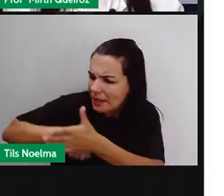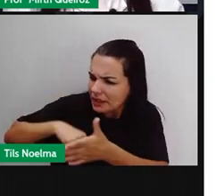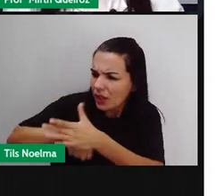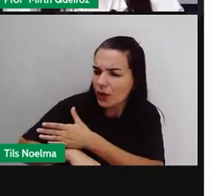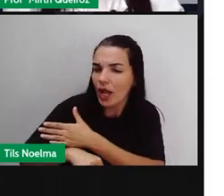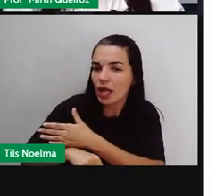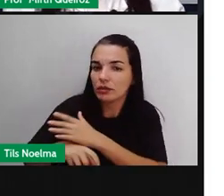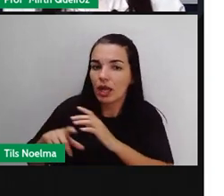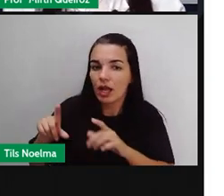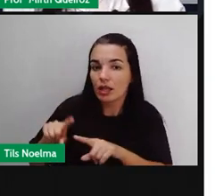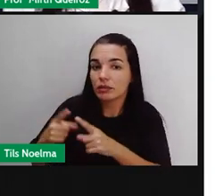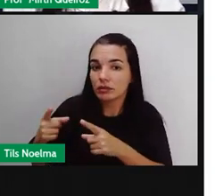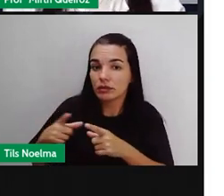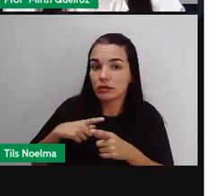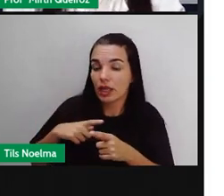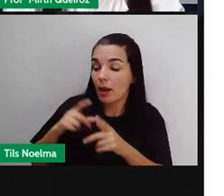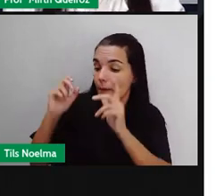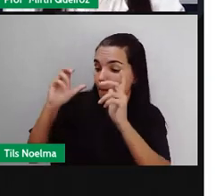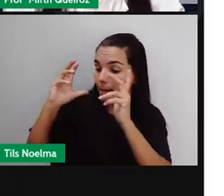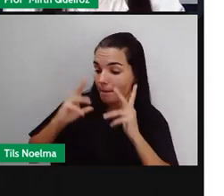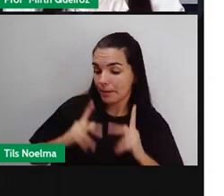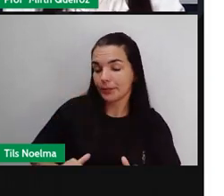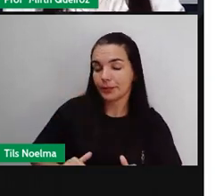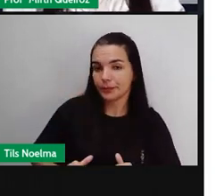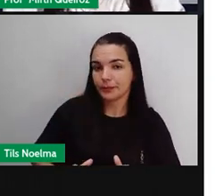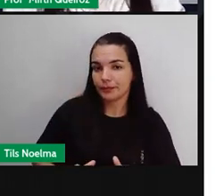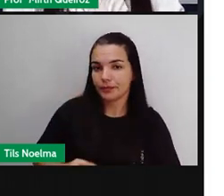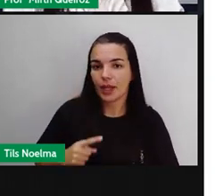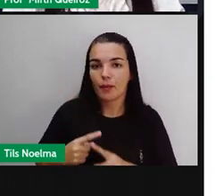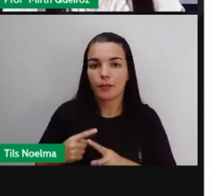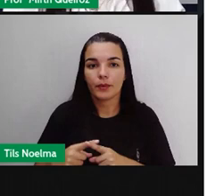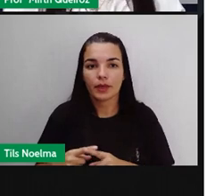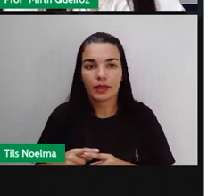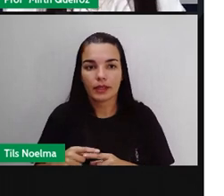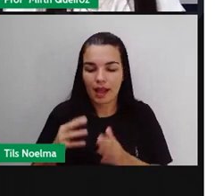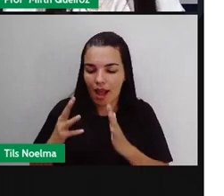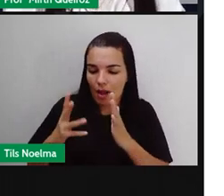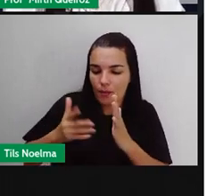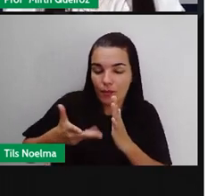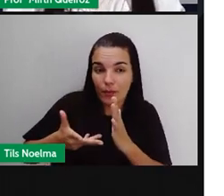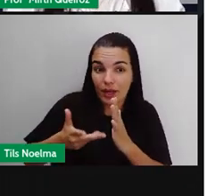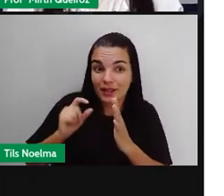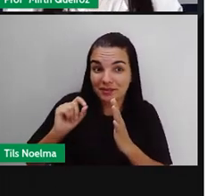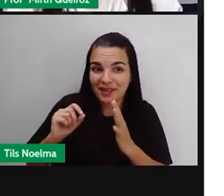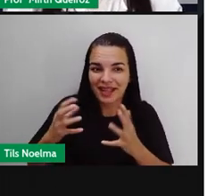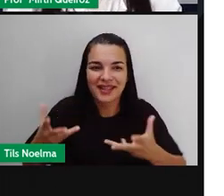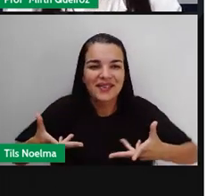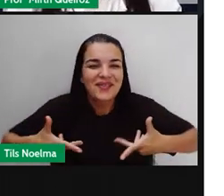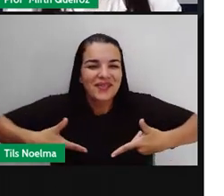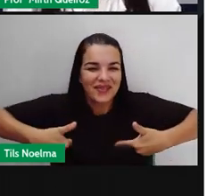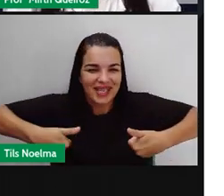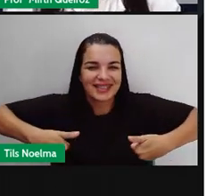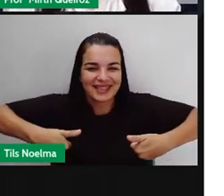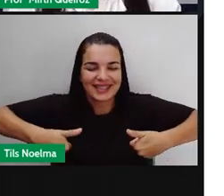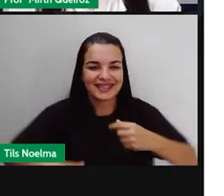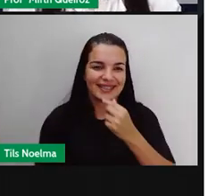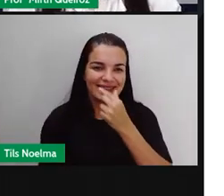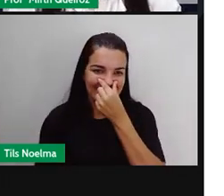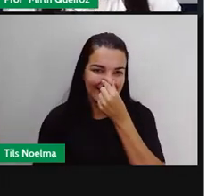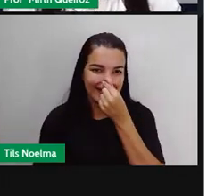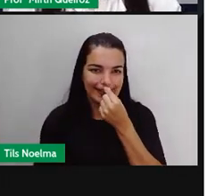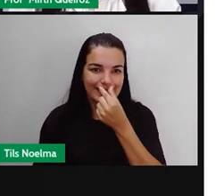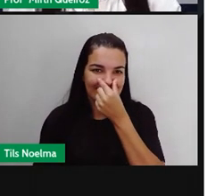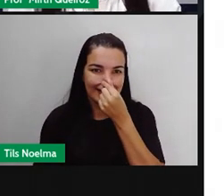são palavras adjetivas, certo? Porque serve para quê? Para qualificar o substantivo.